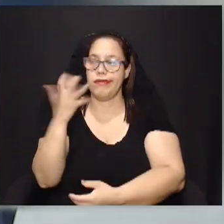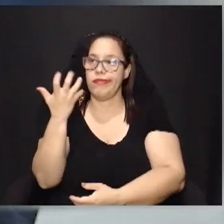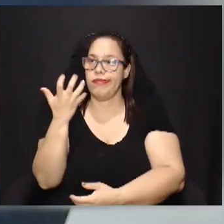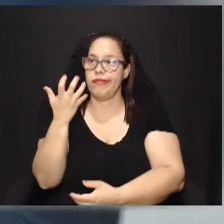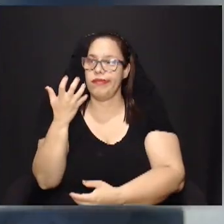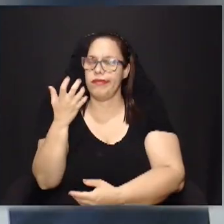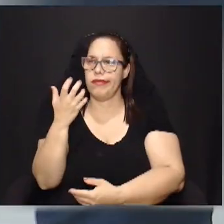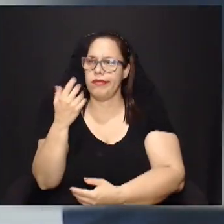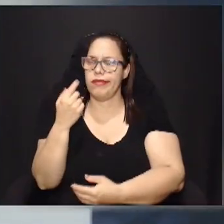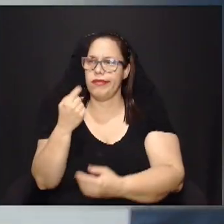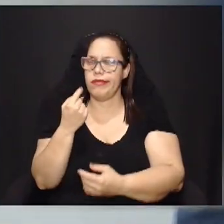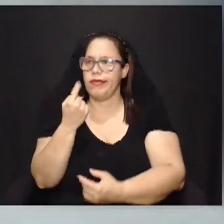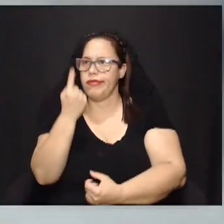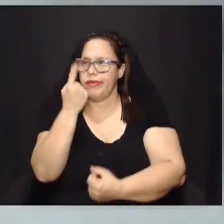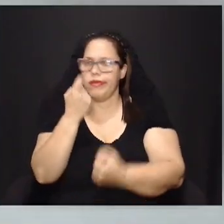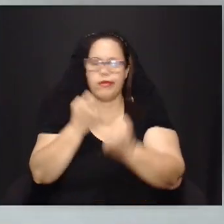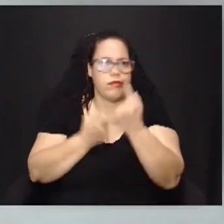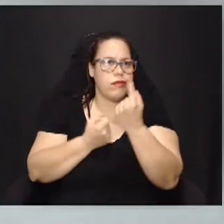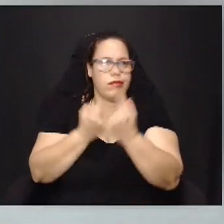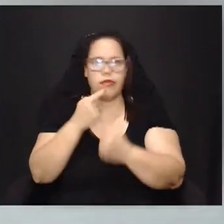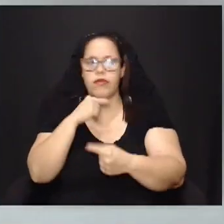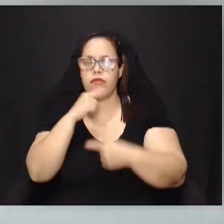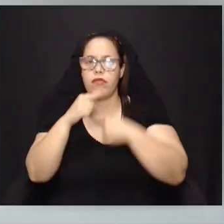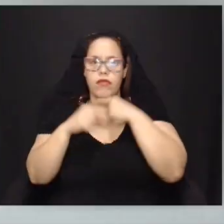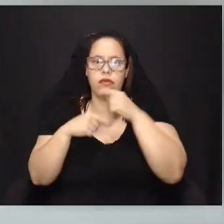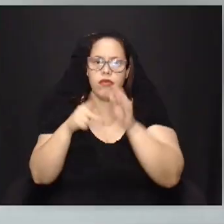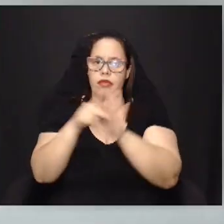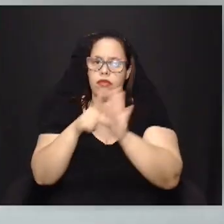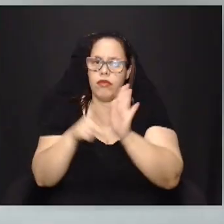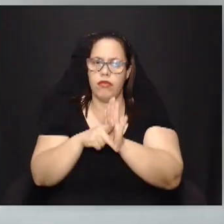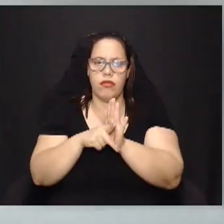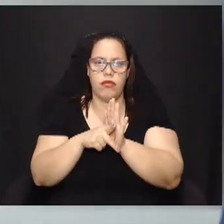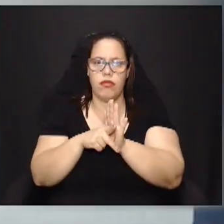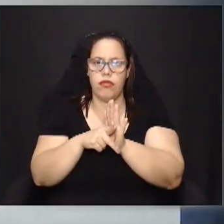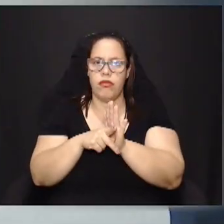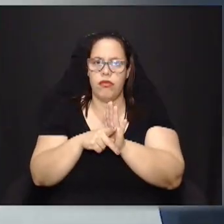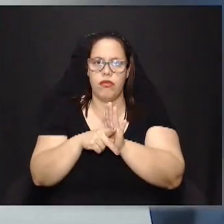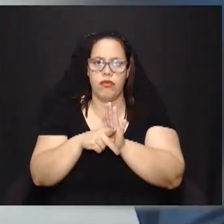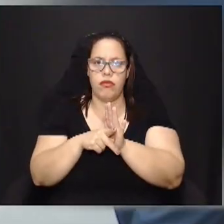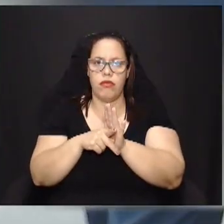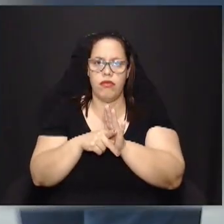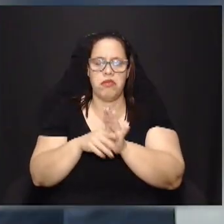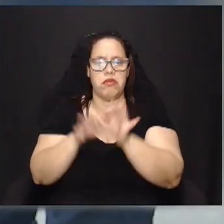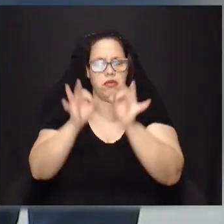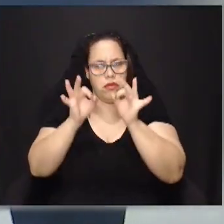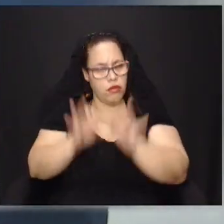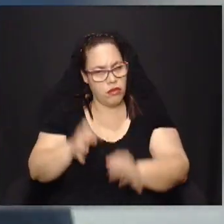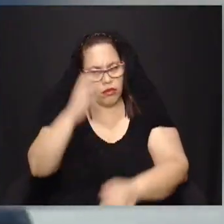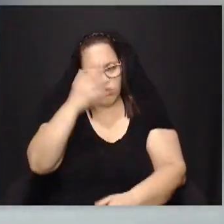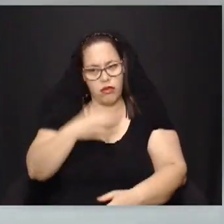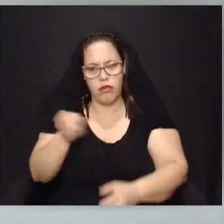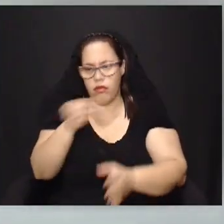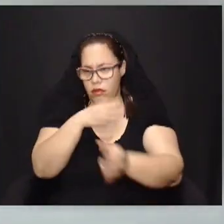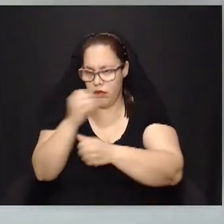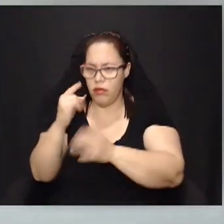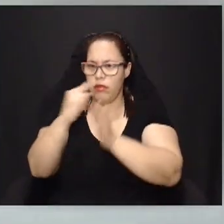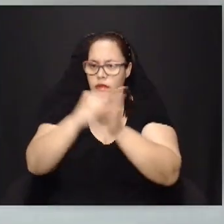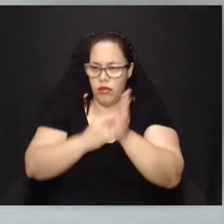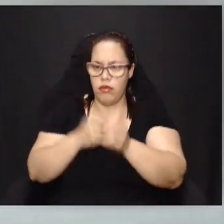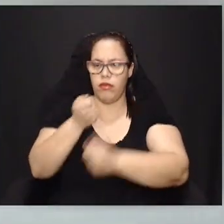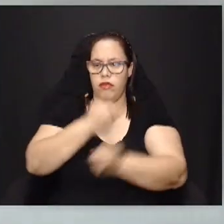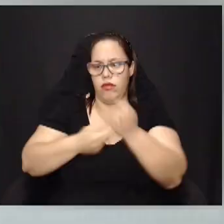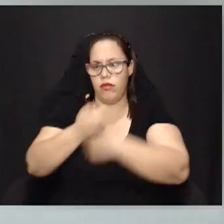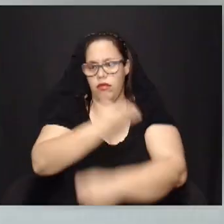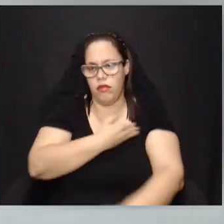né, algumas dúvidas sobre o projeto. Mas é um projeto que vem dar celeridade, modernizar a administração pública, como